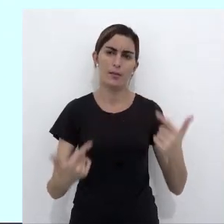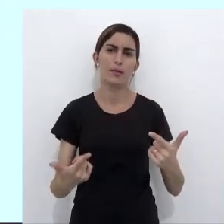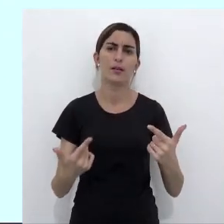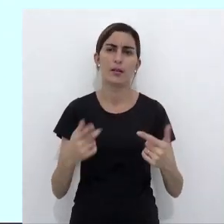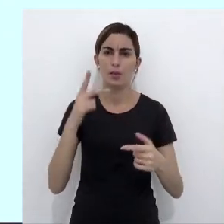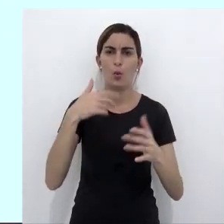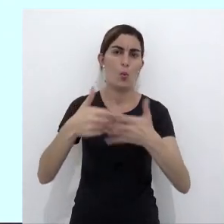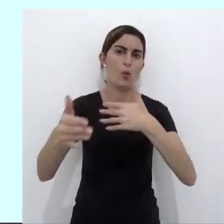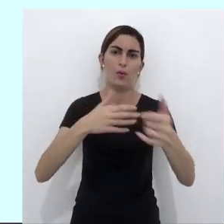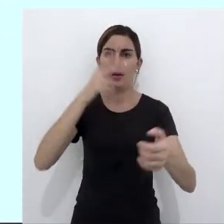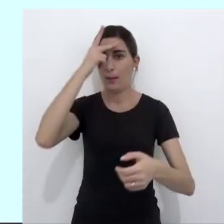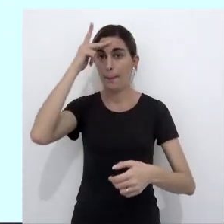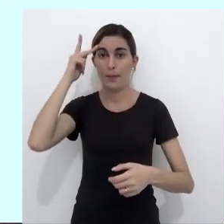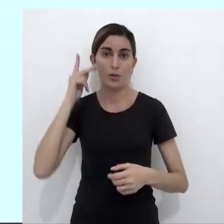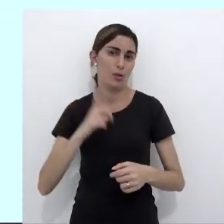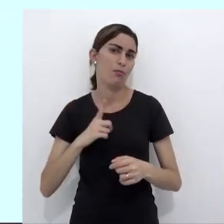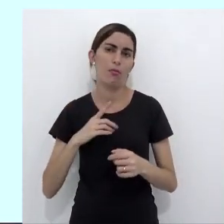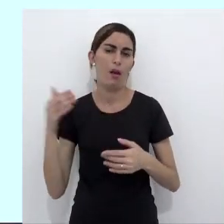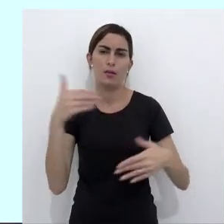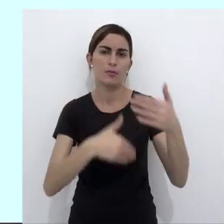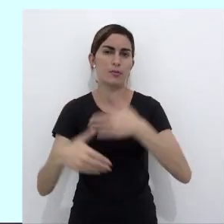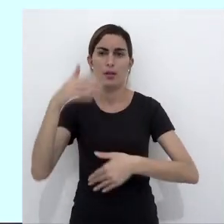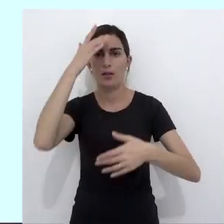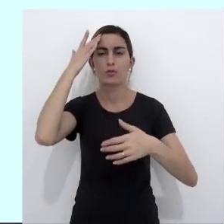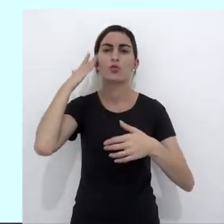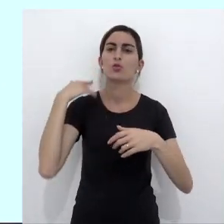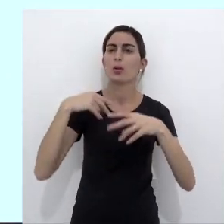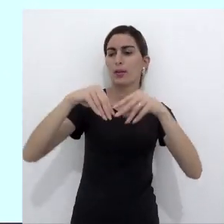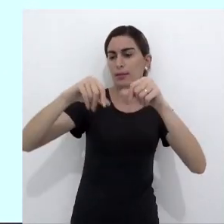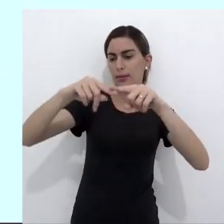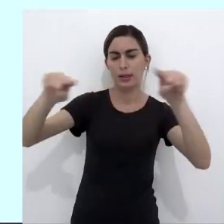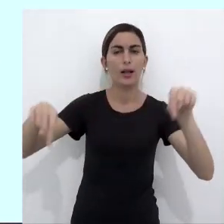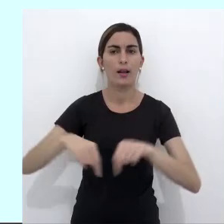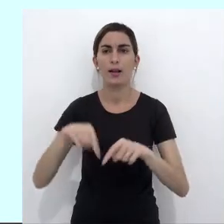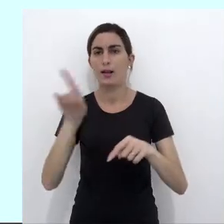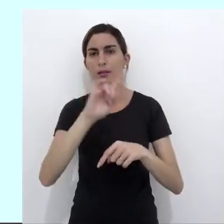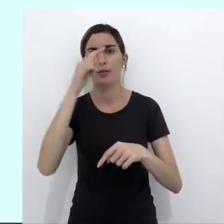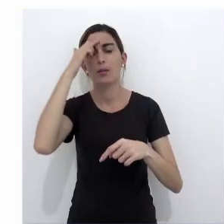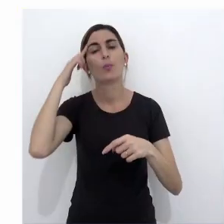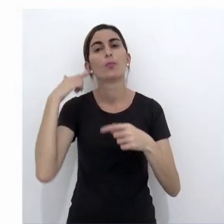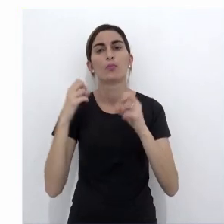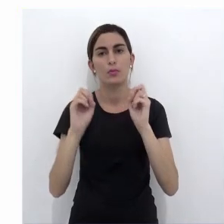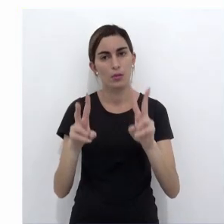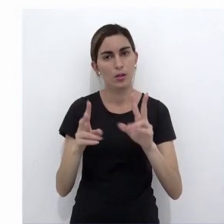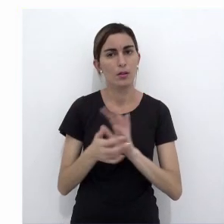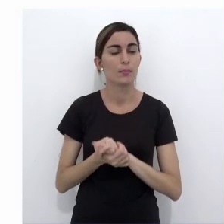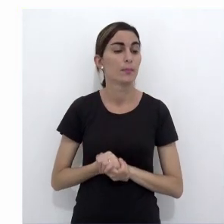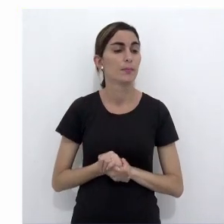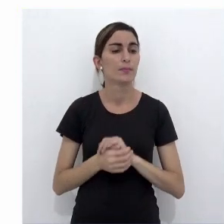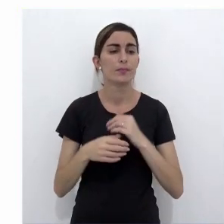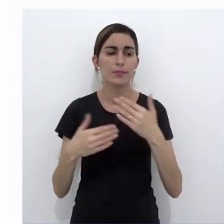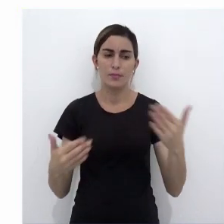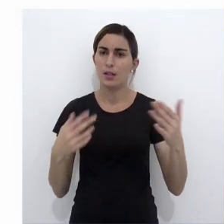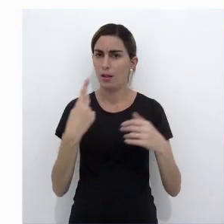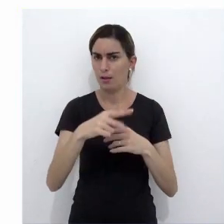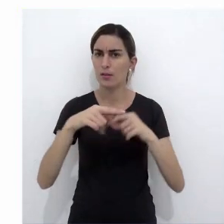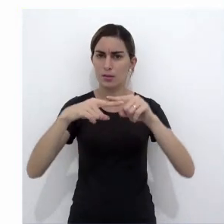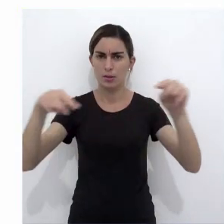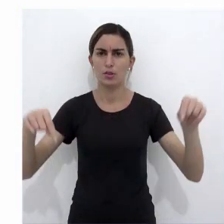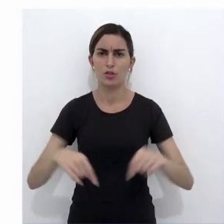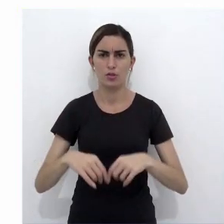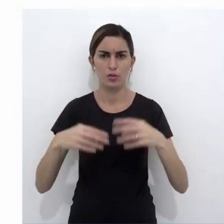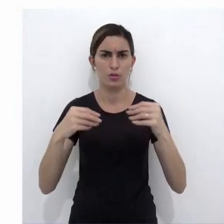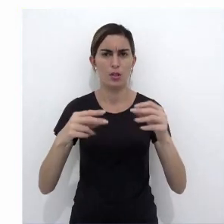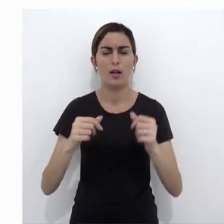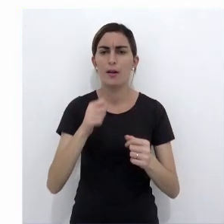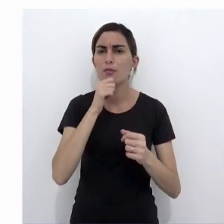qualquer pessoa que poderia ter acesso às terras. Ok? Então, essas terras sem registro, que são